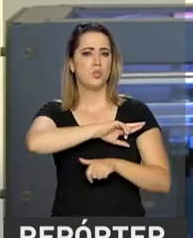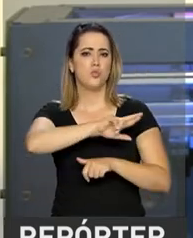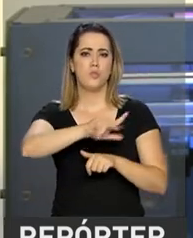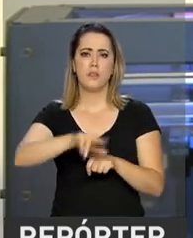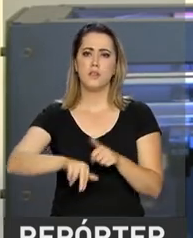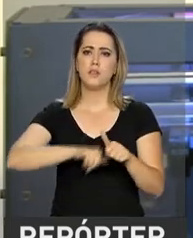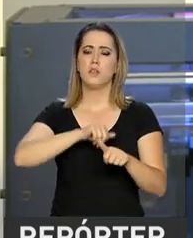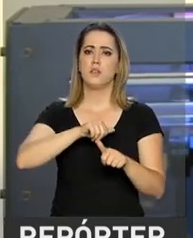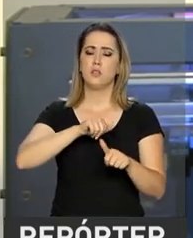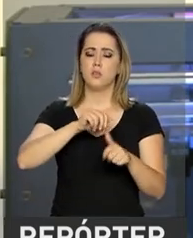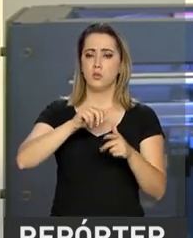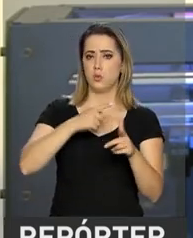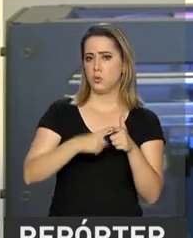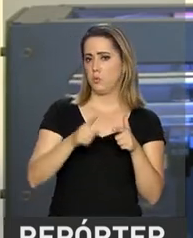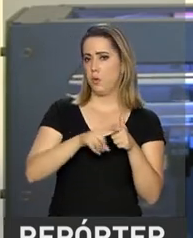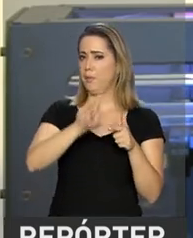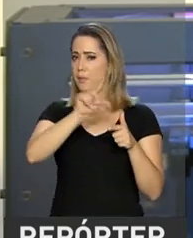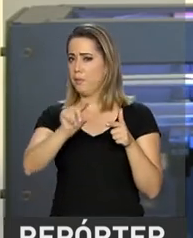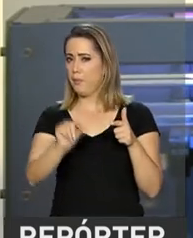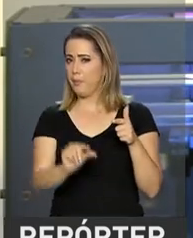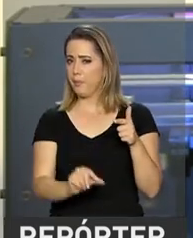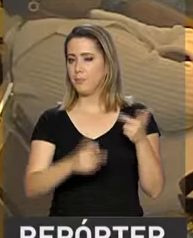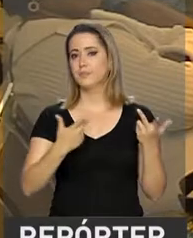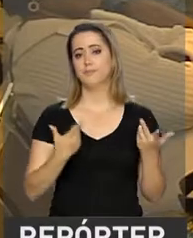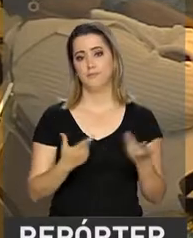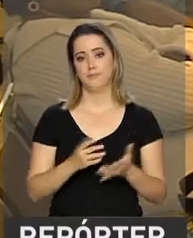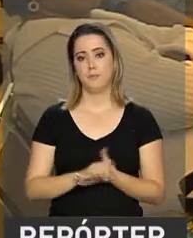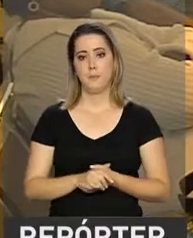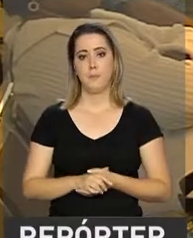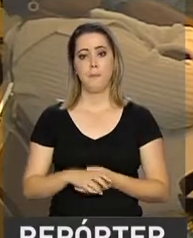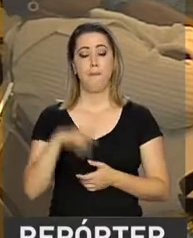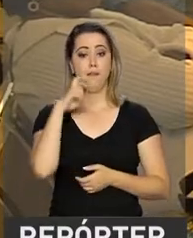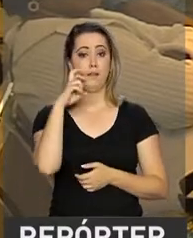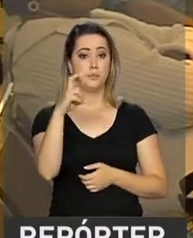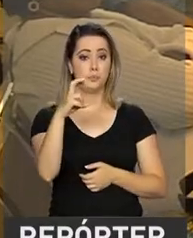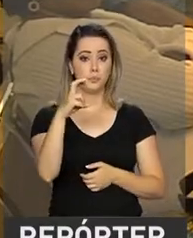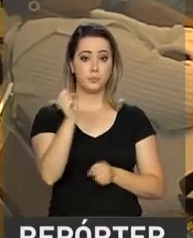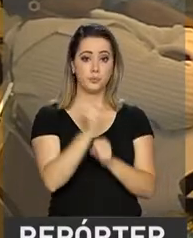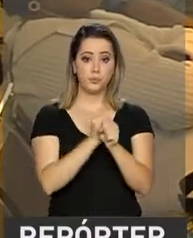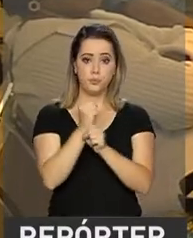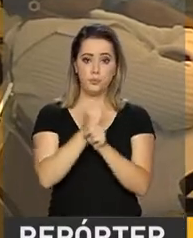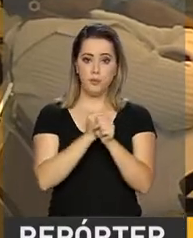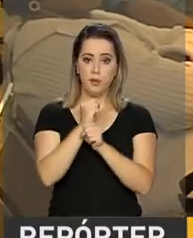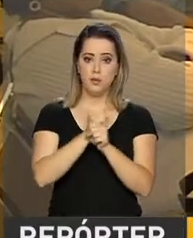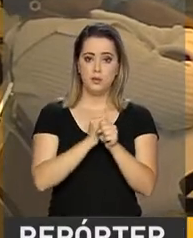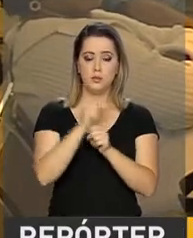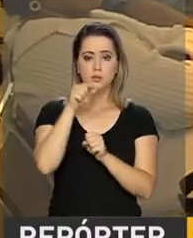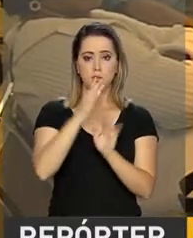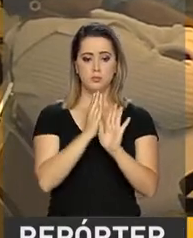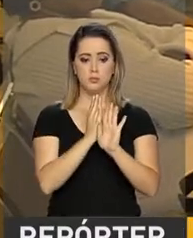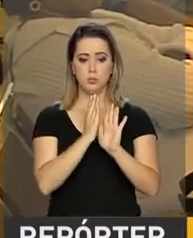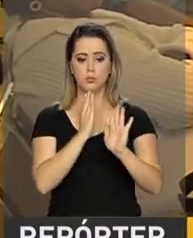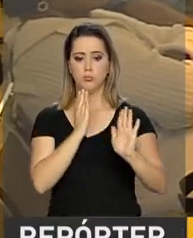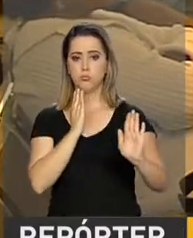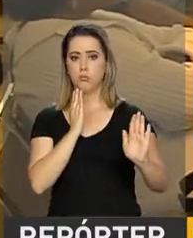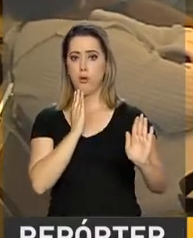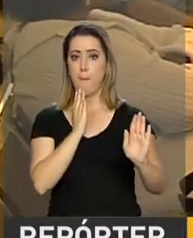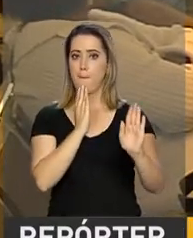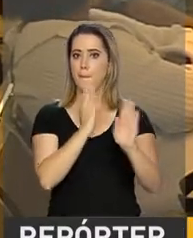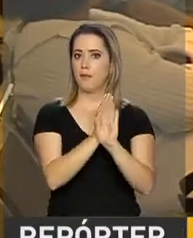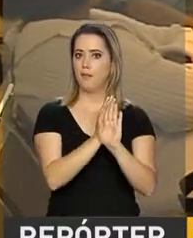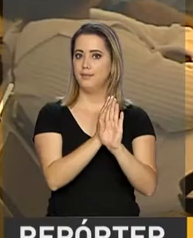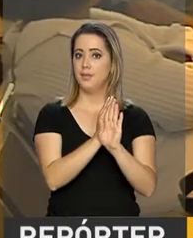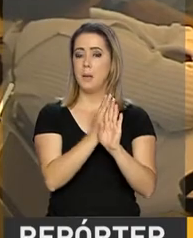menos tempo internado e assim sucessivamente. Em 5 anos, a fila cirúrgica aqui no INTO reduziu para